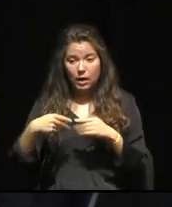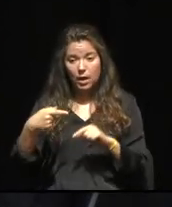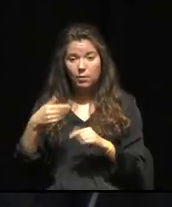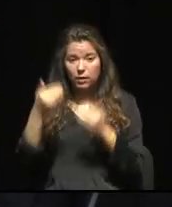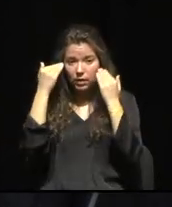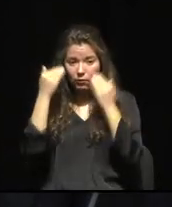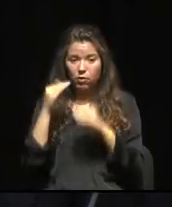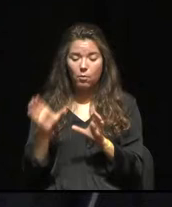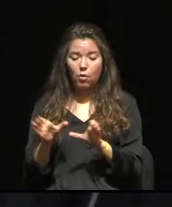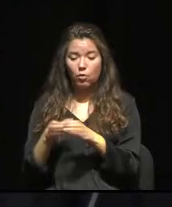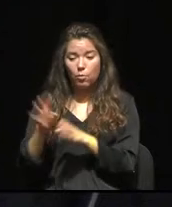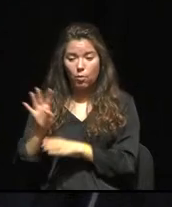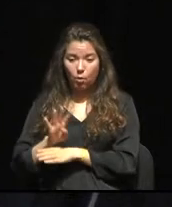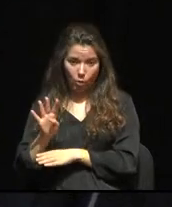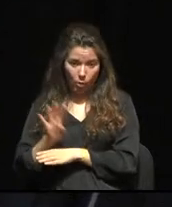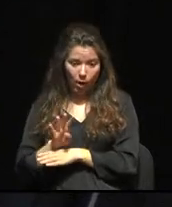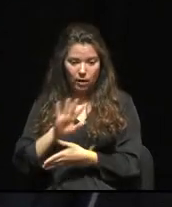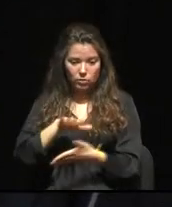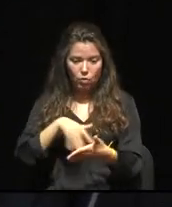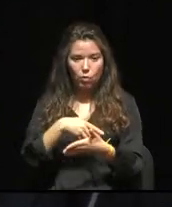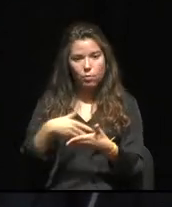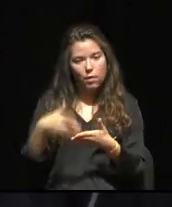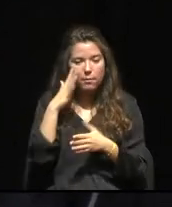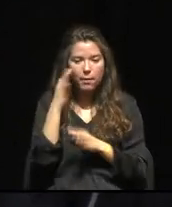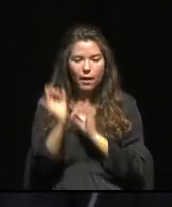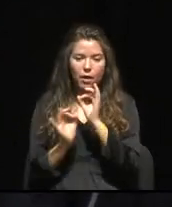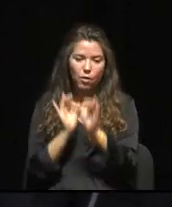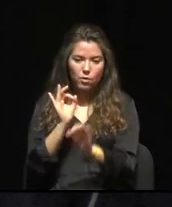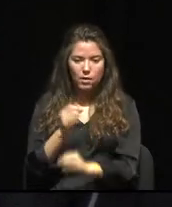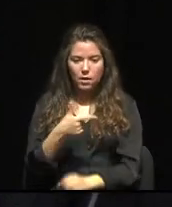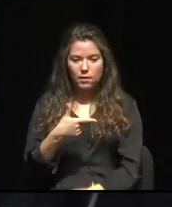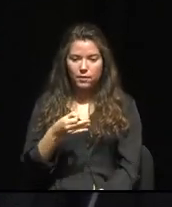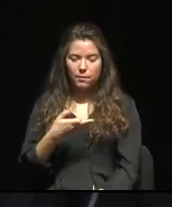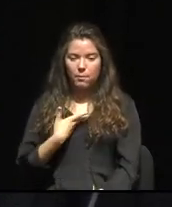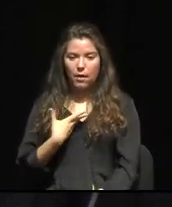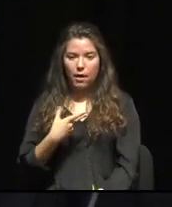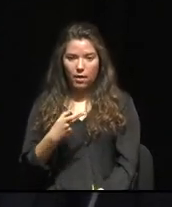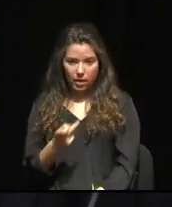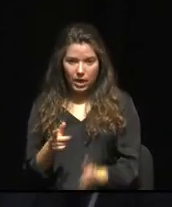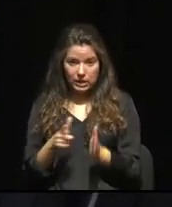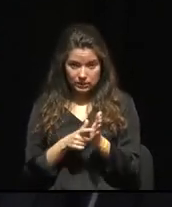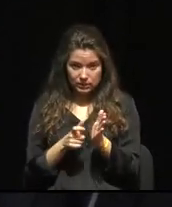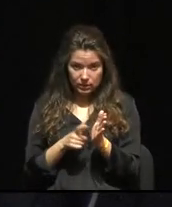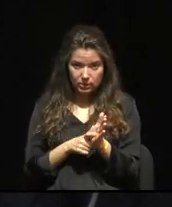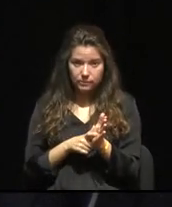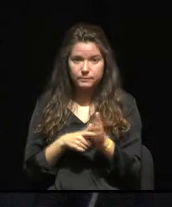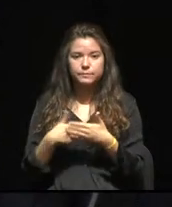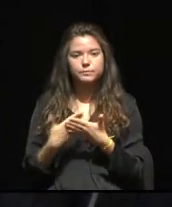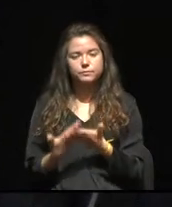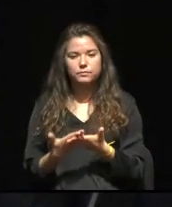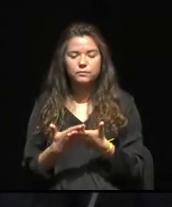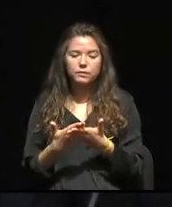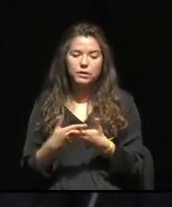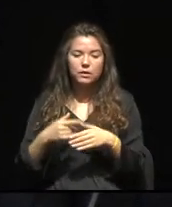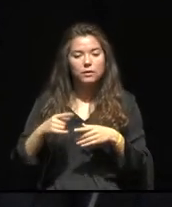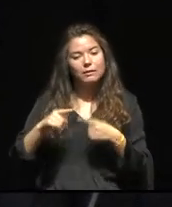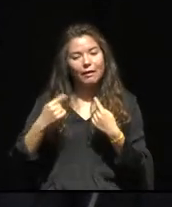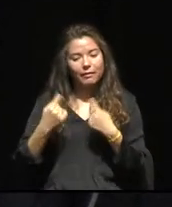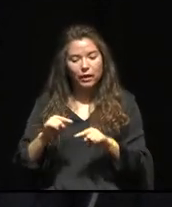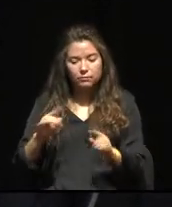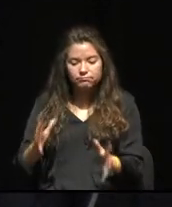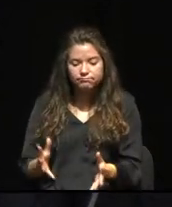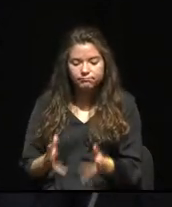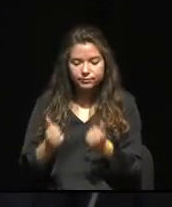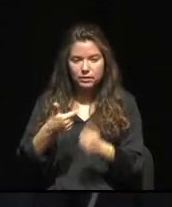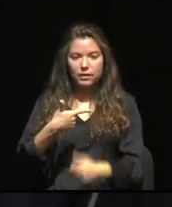esta Assembleia à quarta comissão permanente o plano de salvaguarda da Tapada das necessidades procede à reificação da